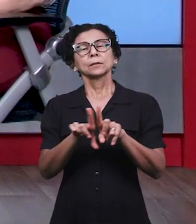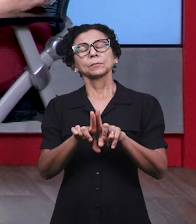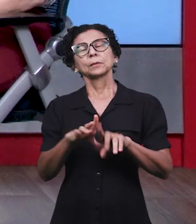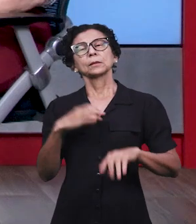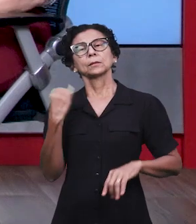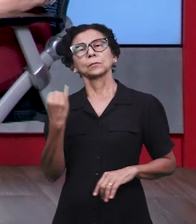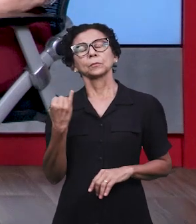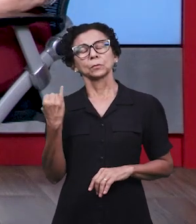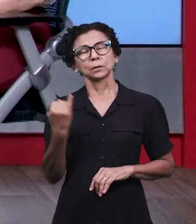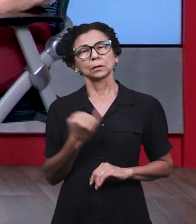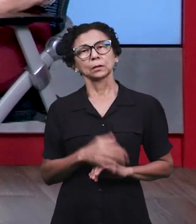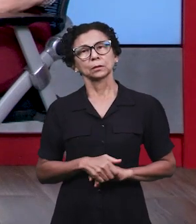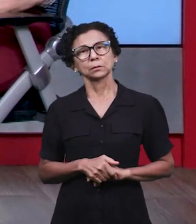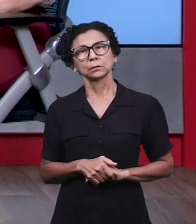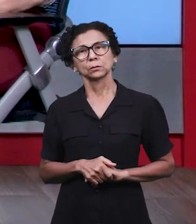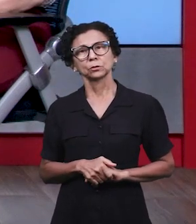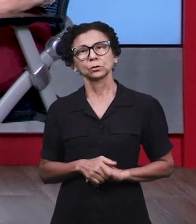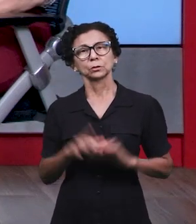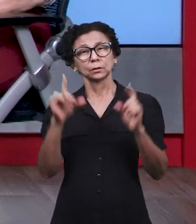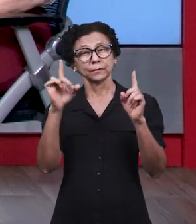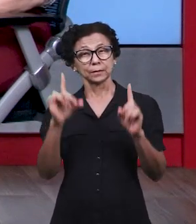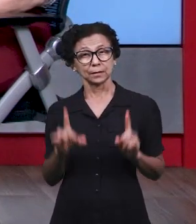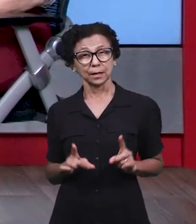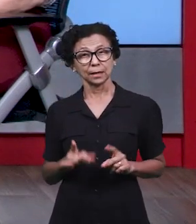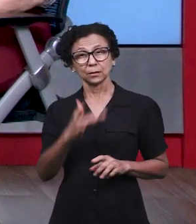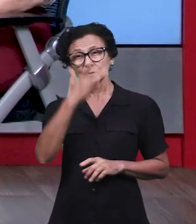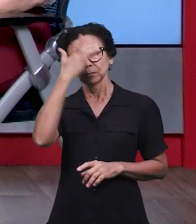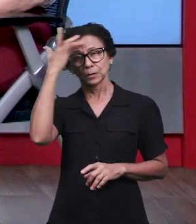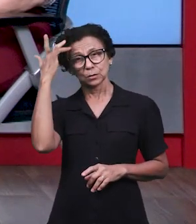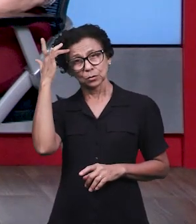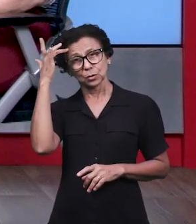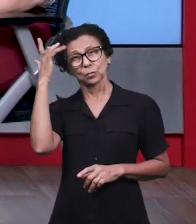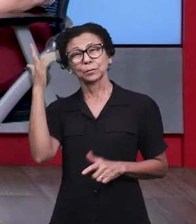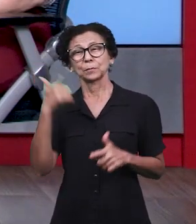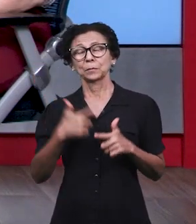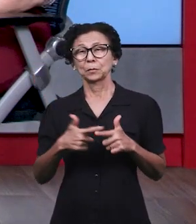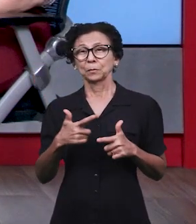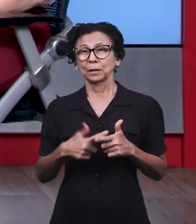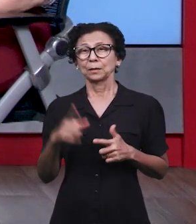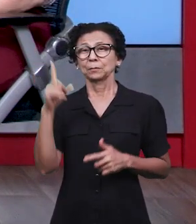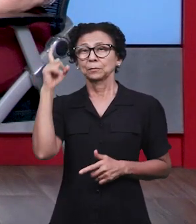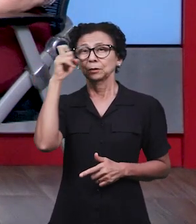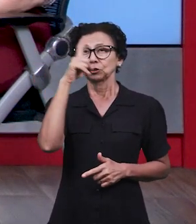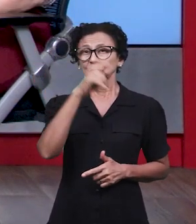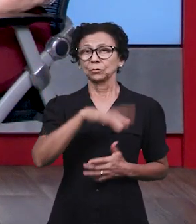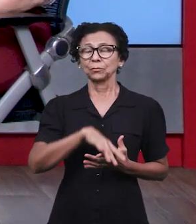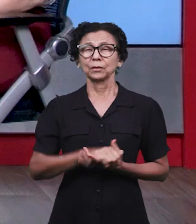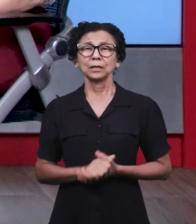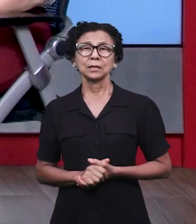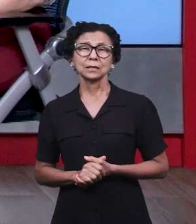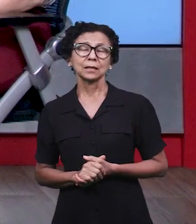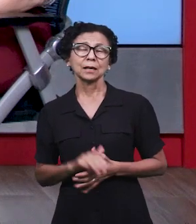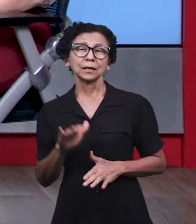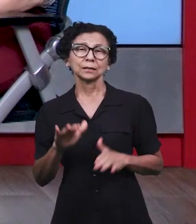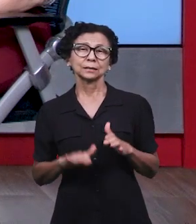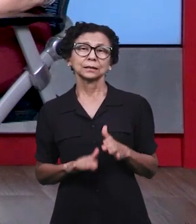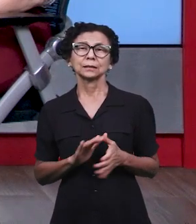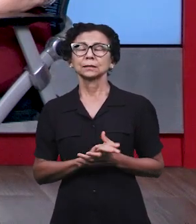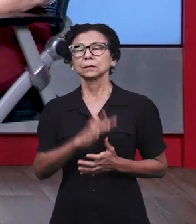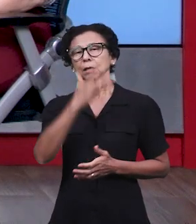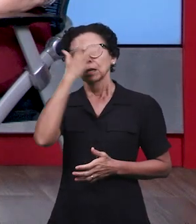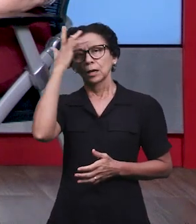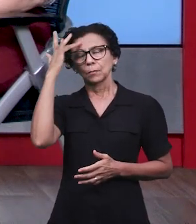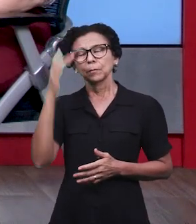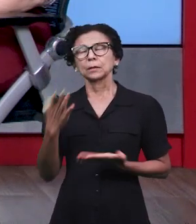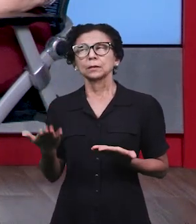ser enfrentado é porque algumas pessoas, até mesmo as famílias, existe pouca capacitação. Às vezes a pessoa tem a vaga para a